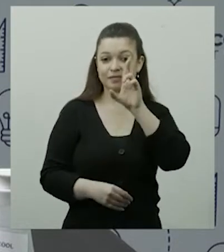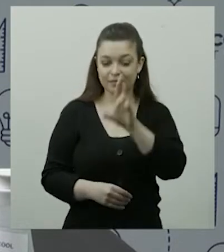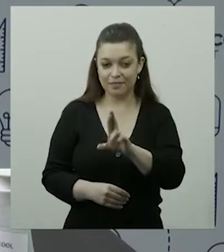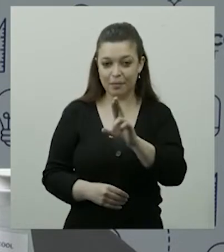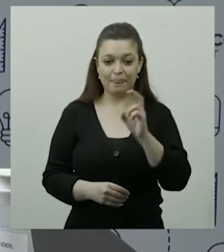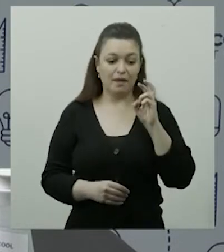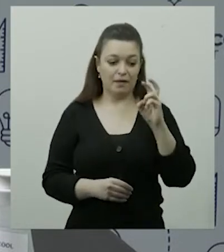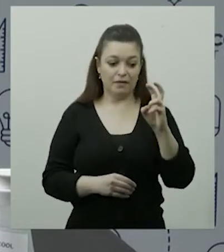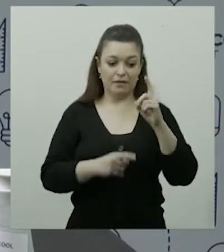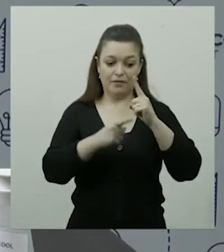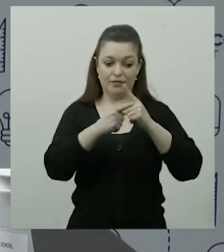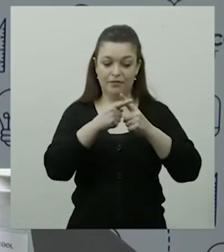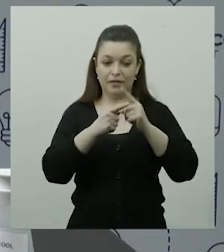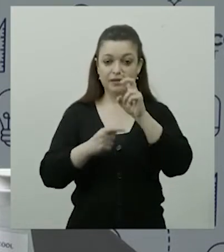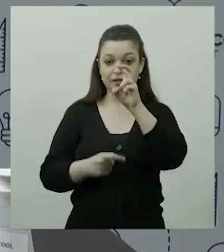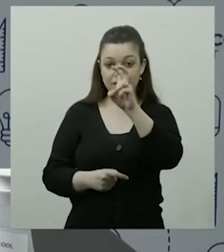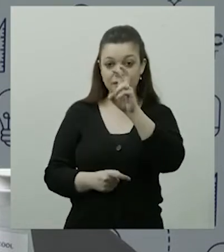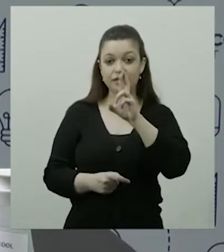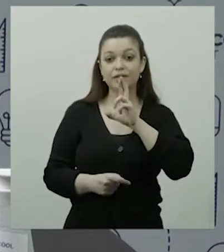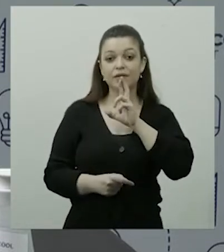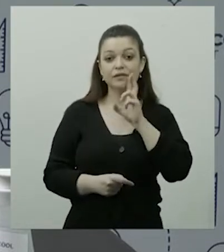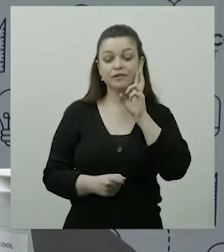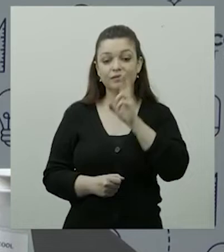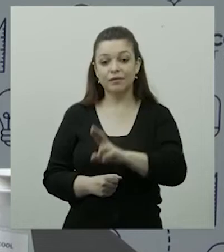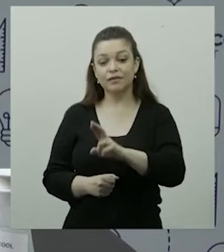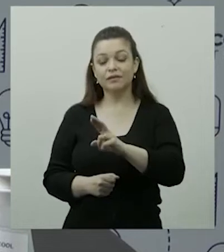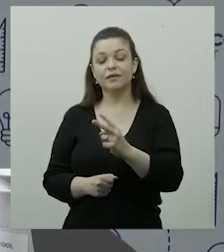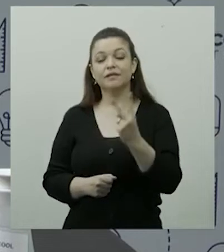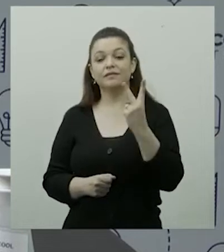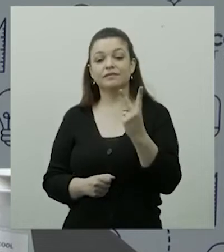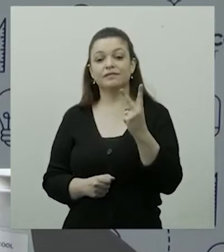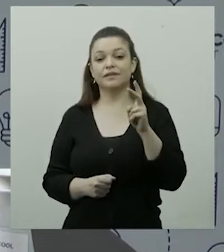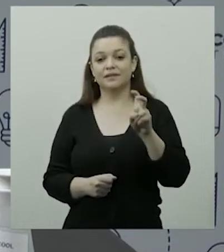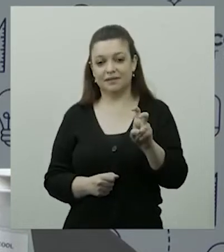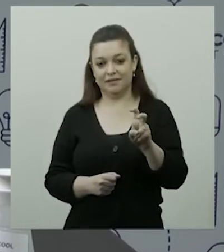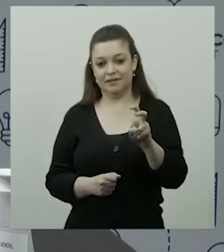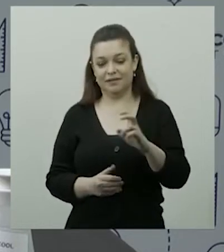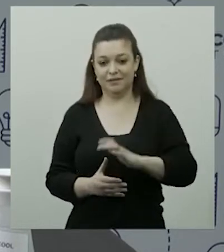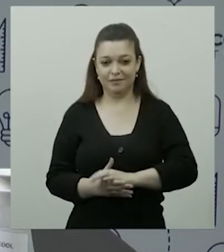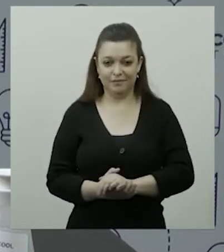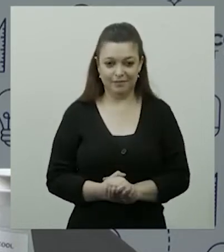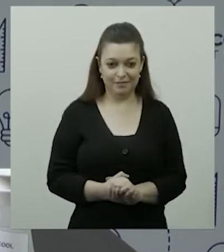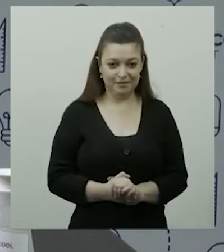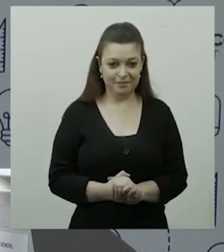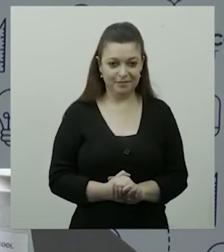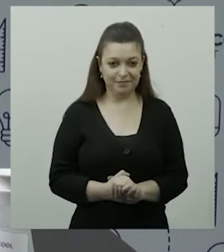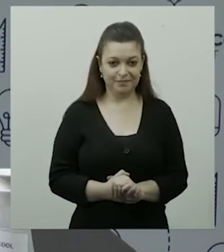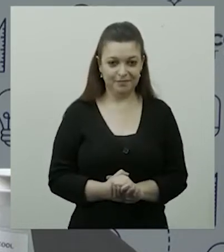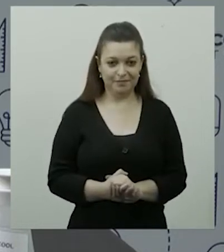Então, 5 vezes 5 é igual a 25.